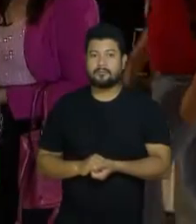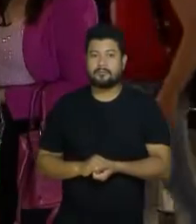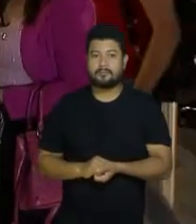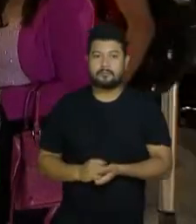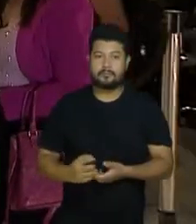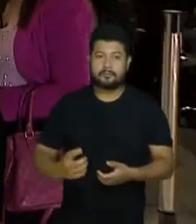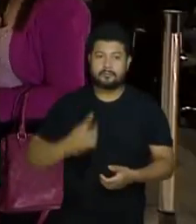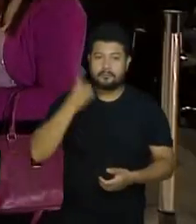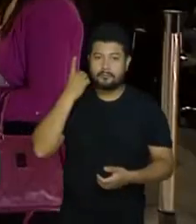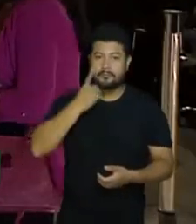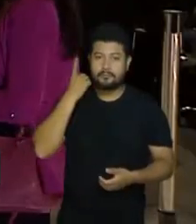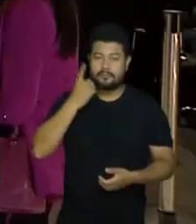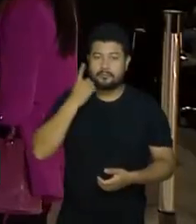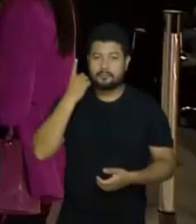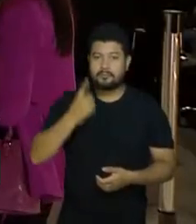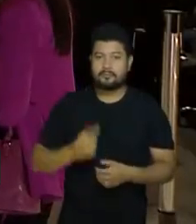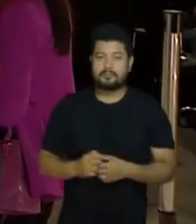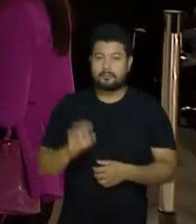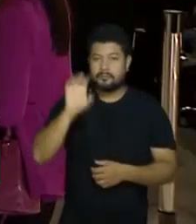Deputado Emerson Stein.